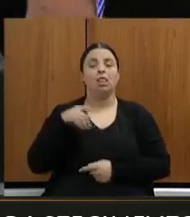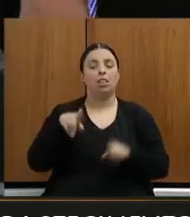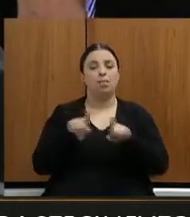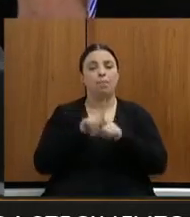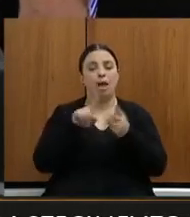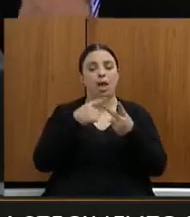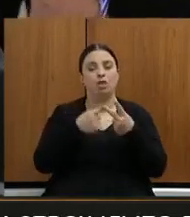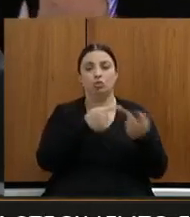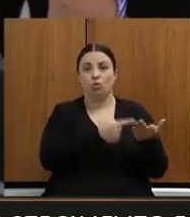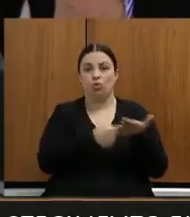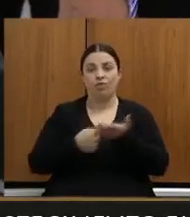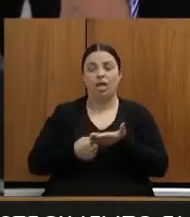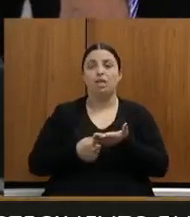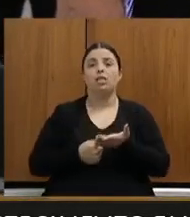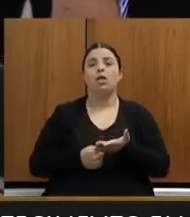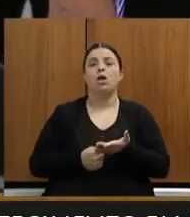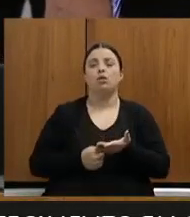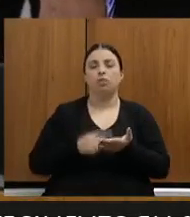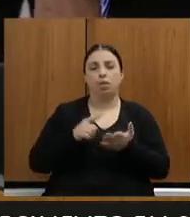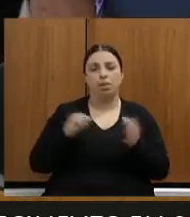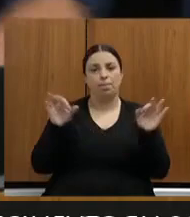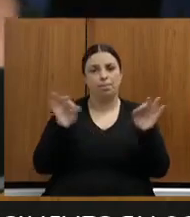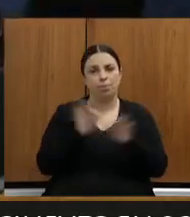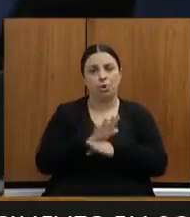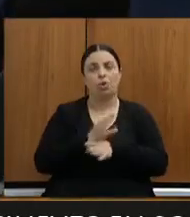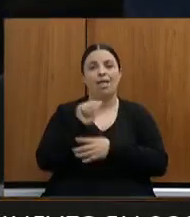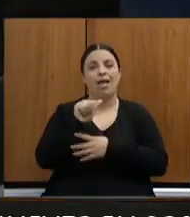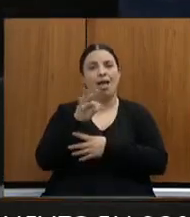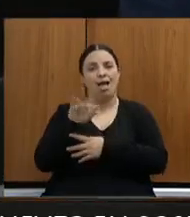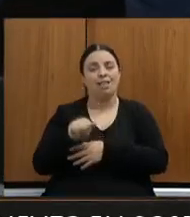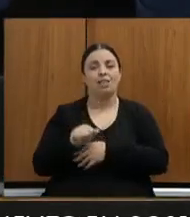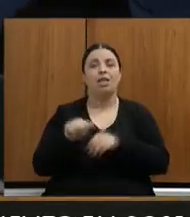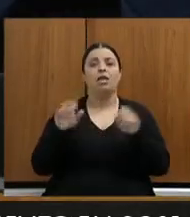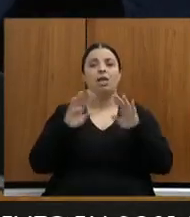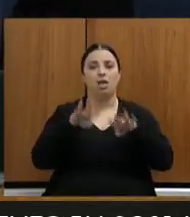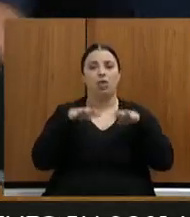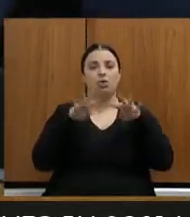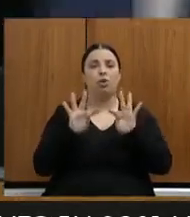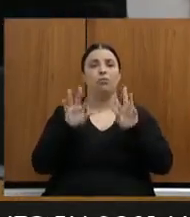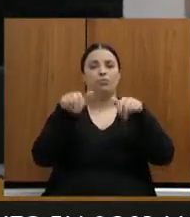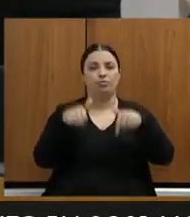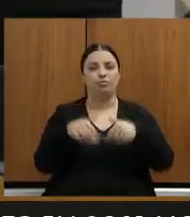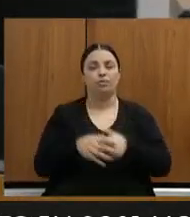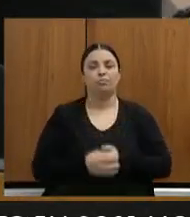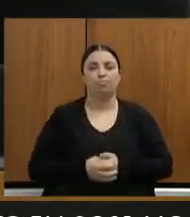convidados determina a lavratura da ata e encerra seus trabalhos